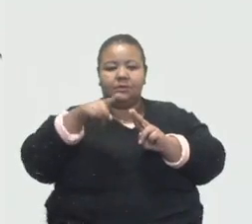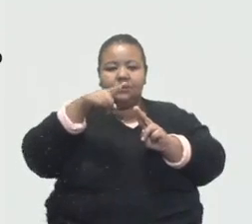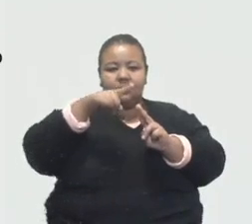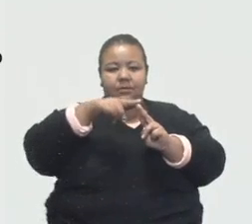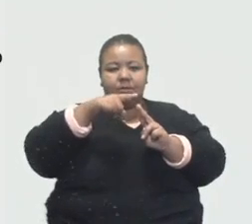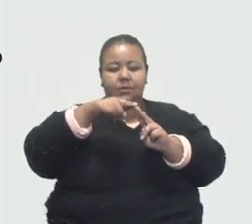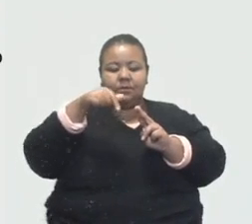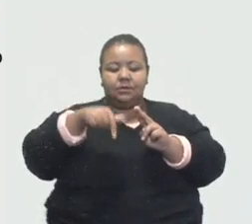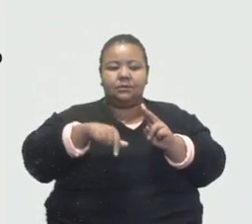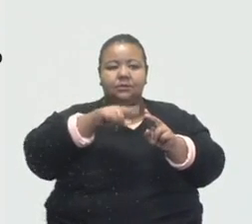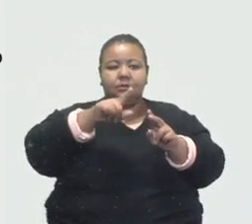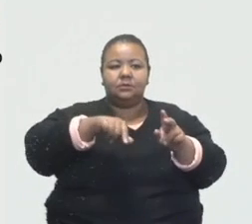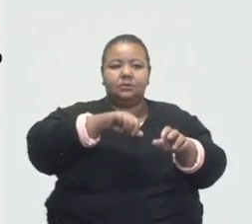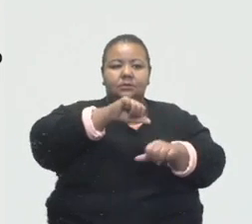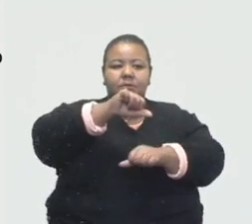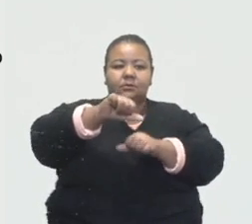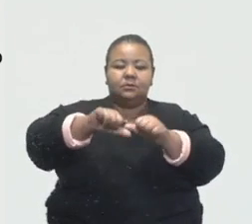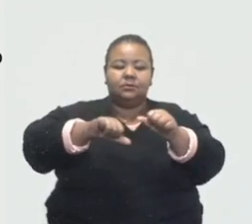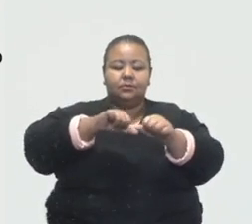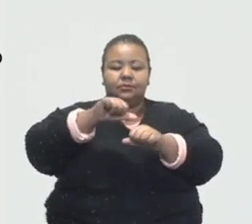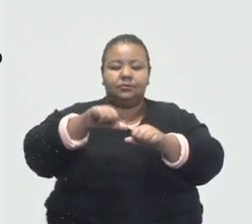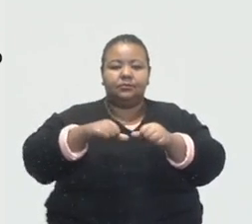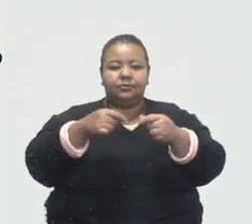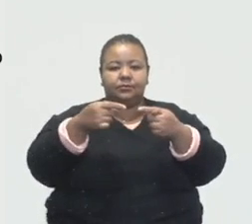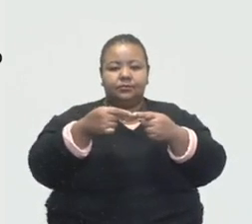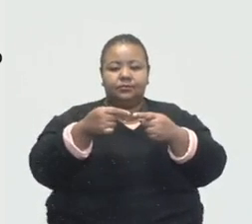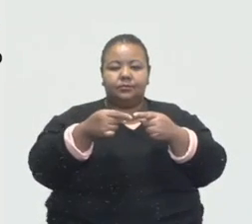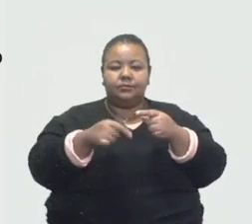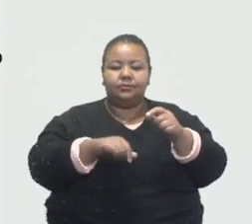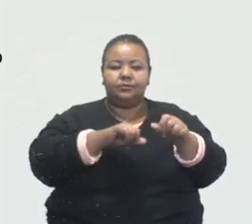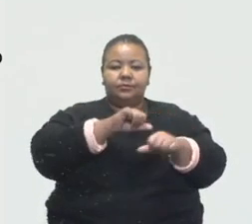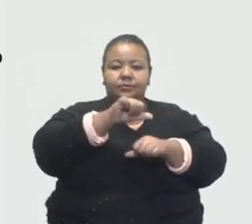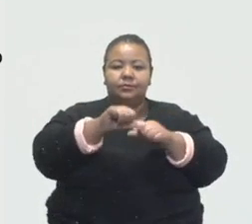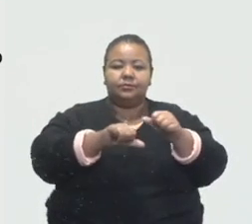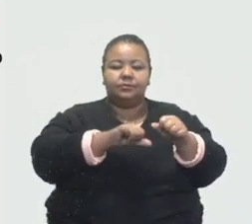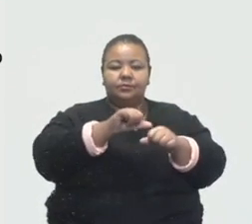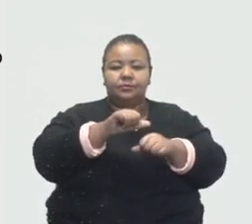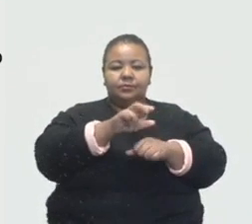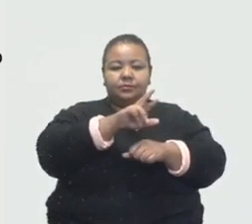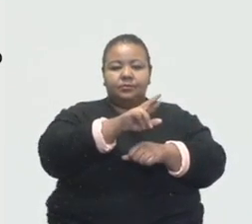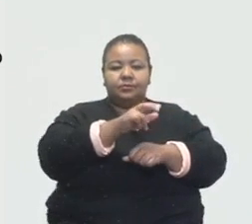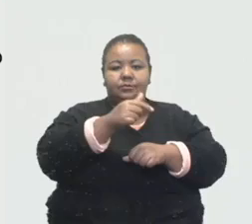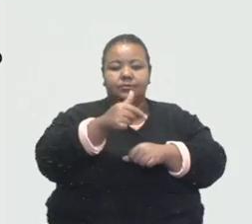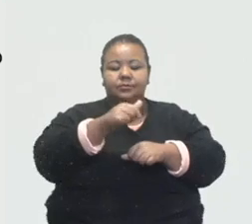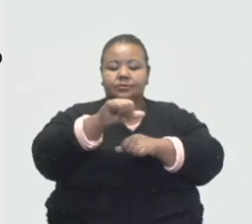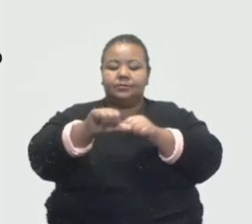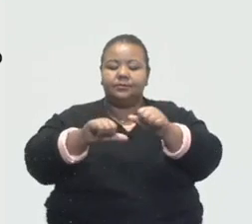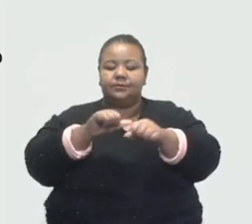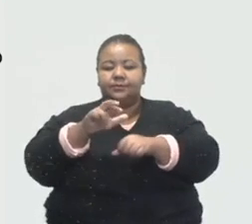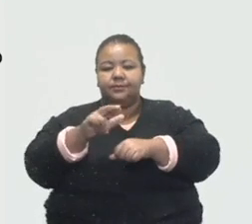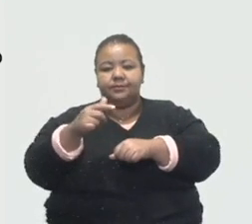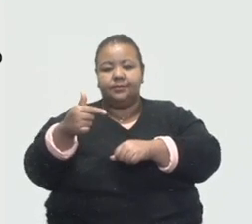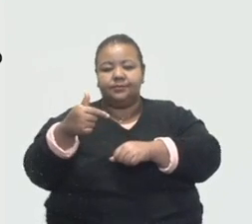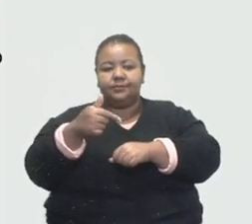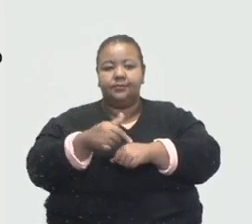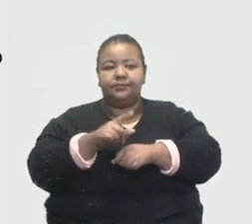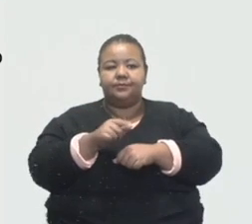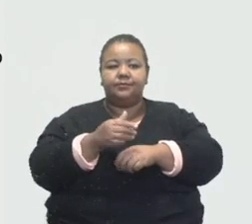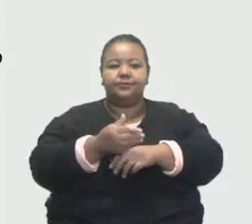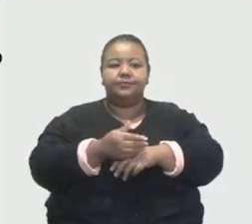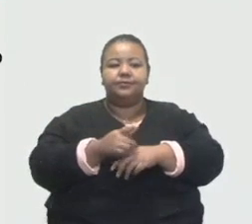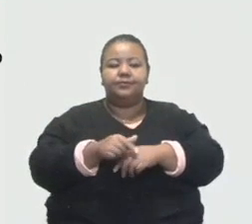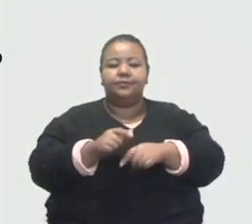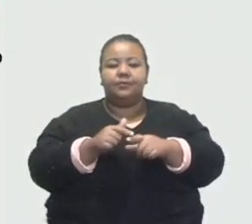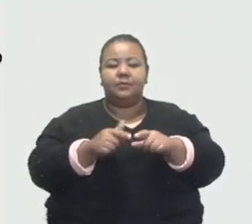a nossa transformação. Ela está associada a uma transformação do R2 no R2, definida da seguinte forma. Ela é